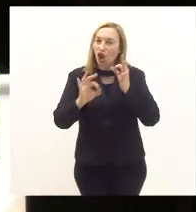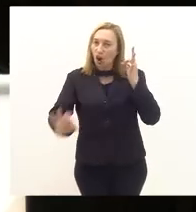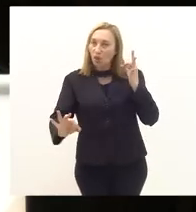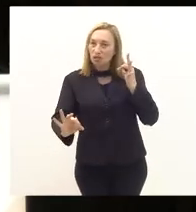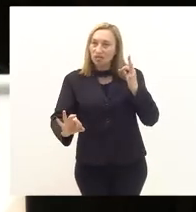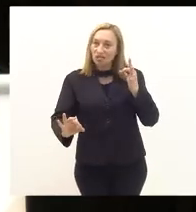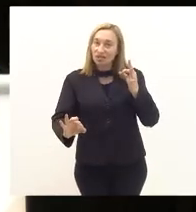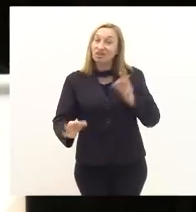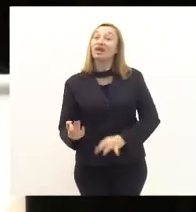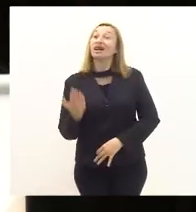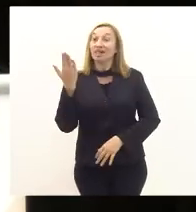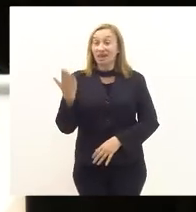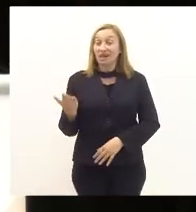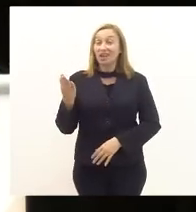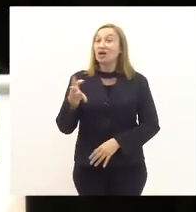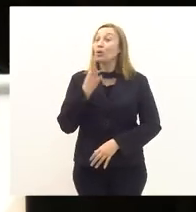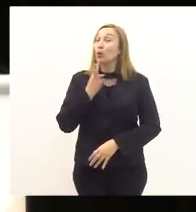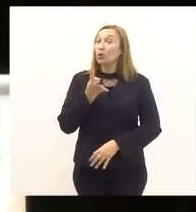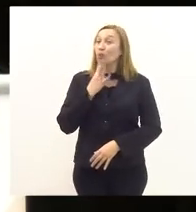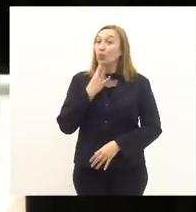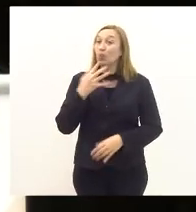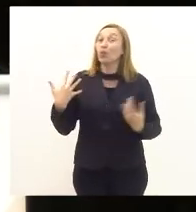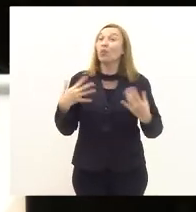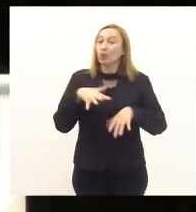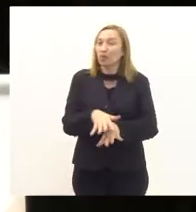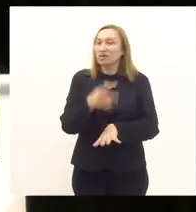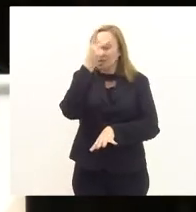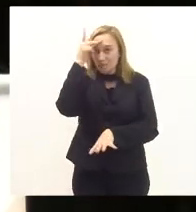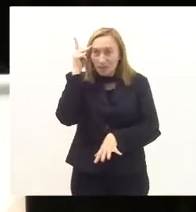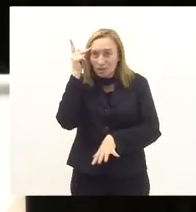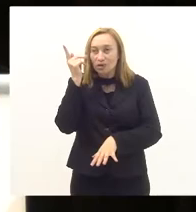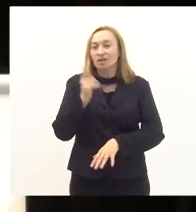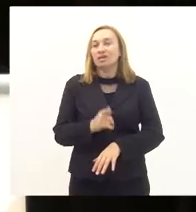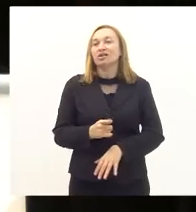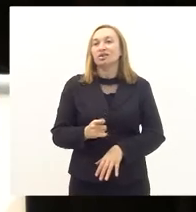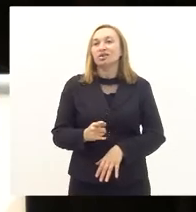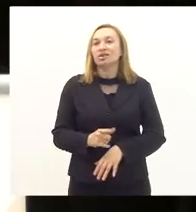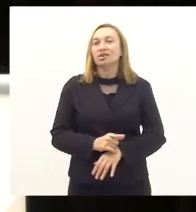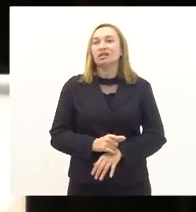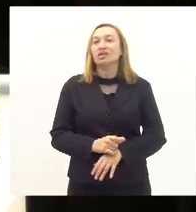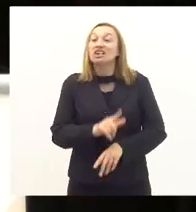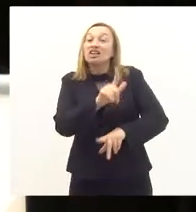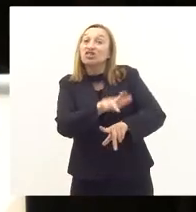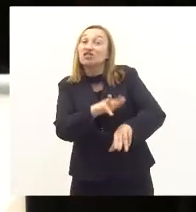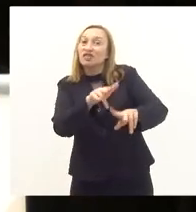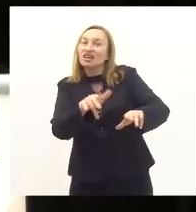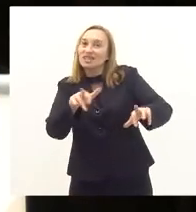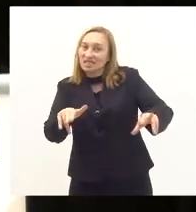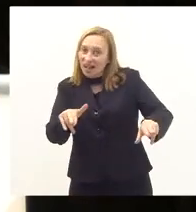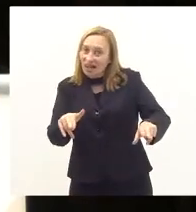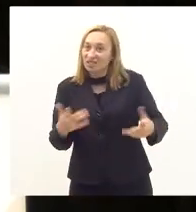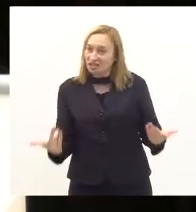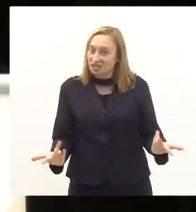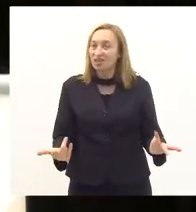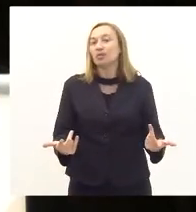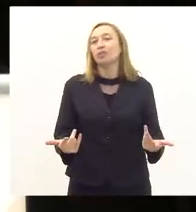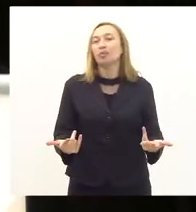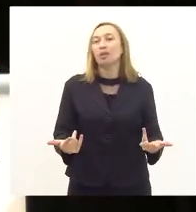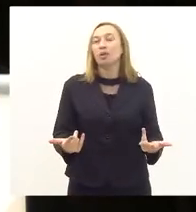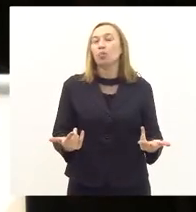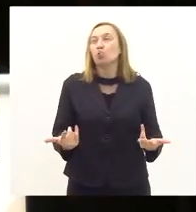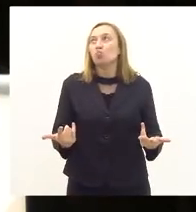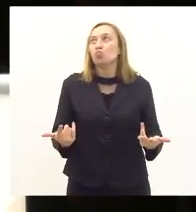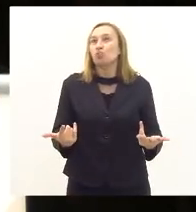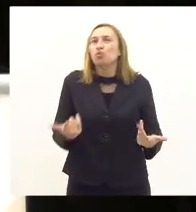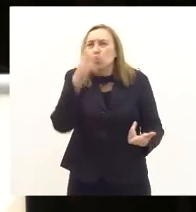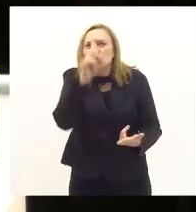serem aquelas que reconhecem a inclusão das pessoas que têm uma diversidade